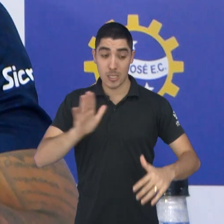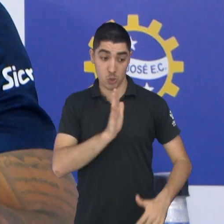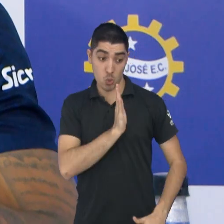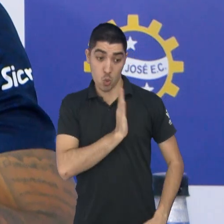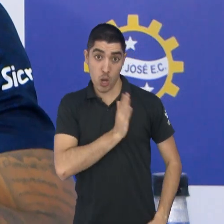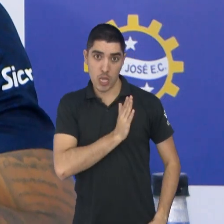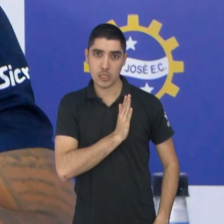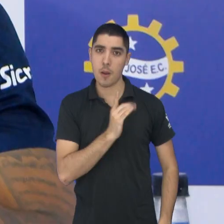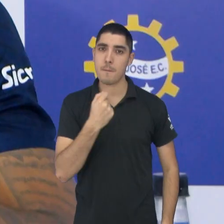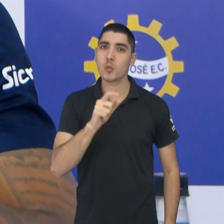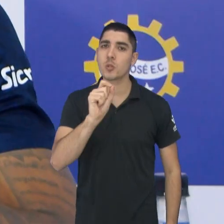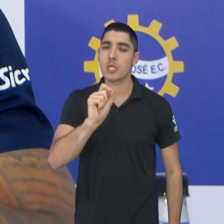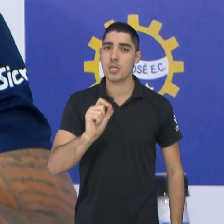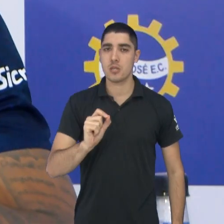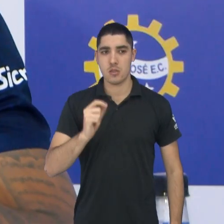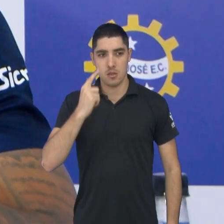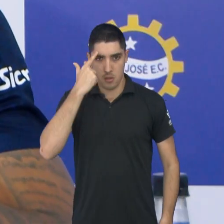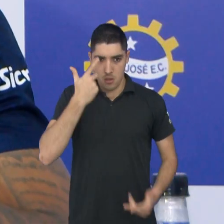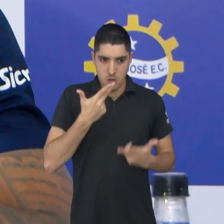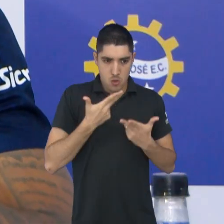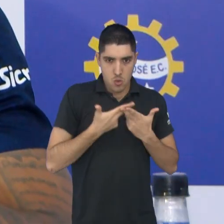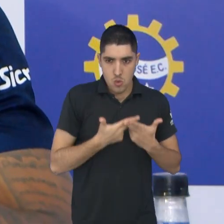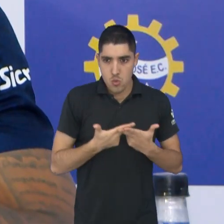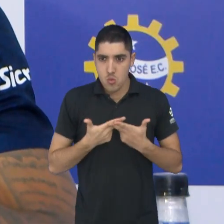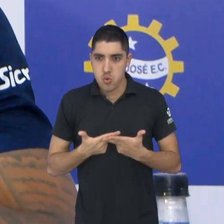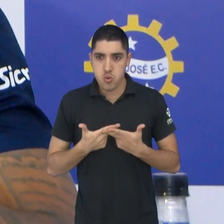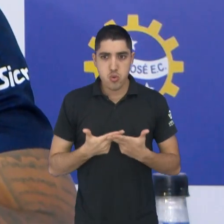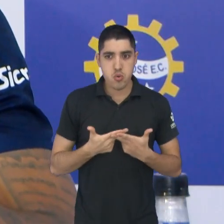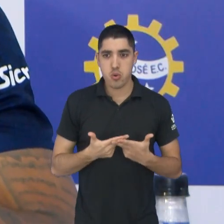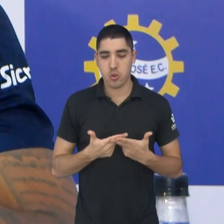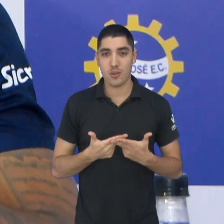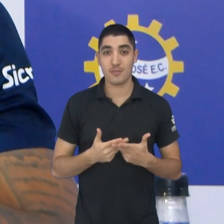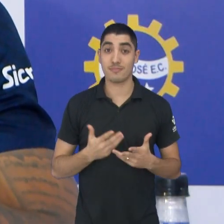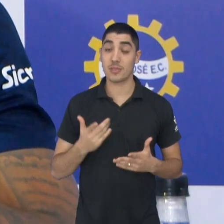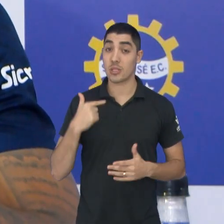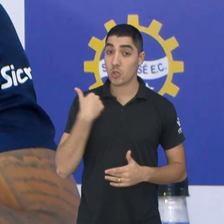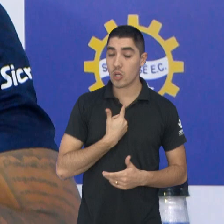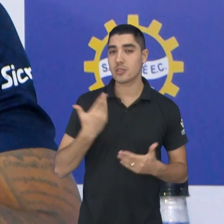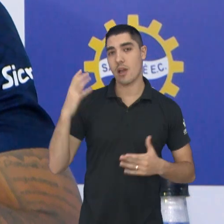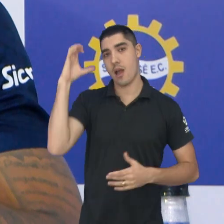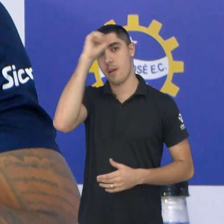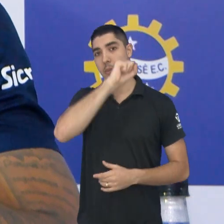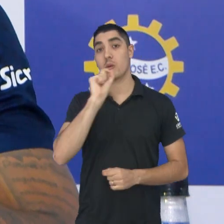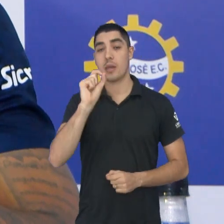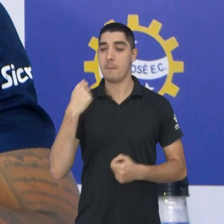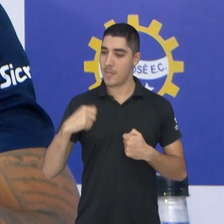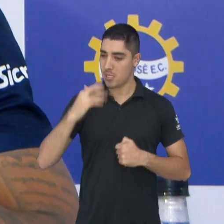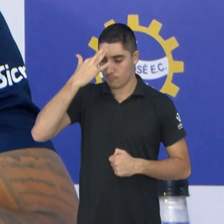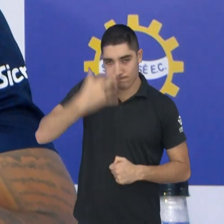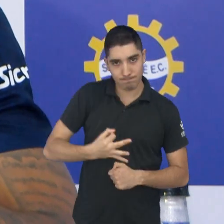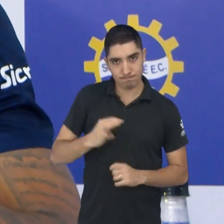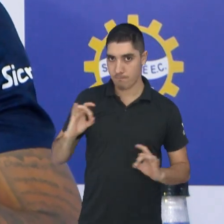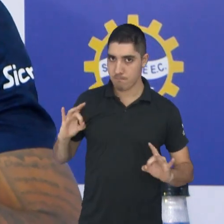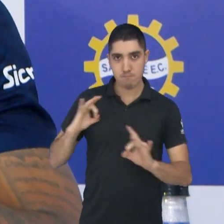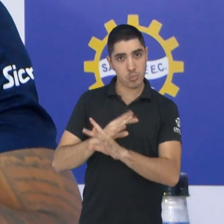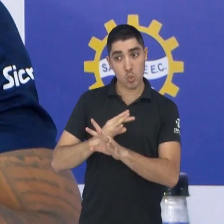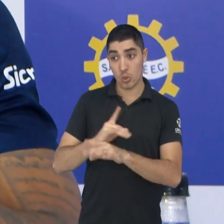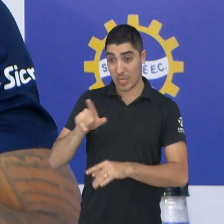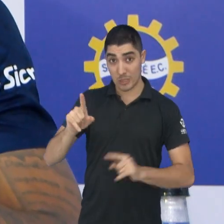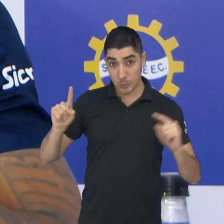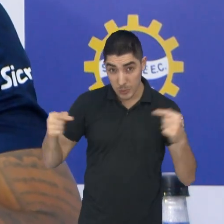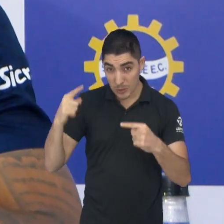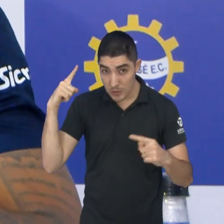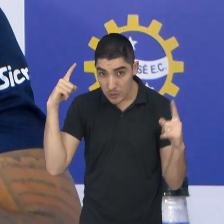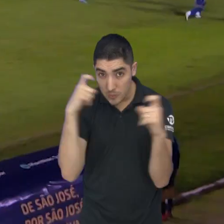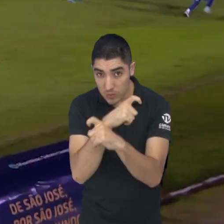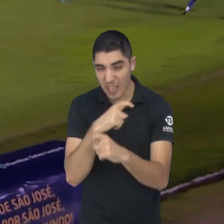na hora das decisões. E acho que a gente leva de lição é isso, que a gente possa estar mais preparado para os momentos mais difíceis e não ficar dando brecha